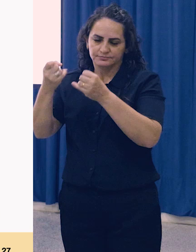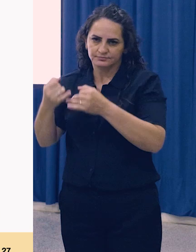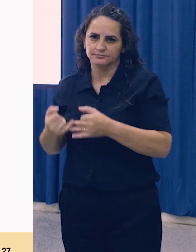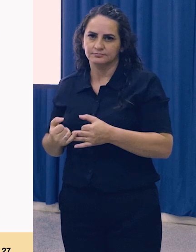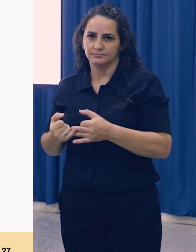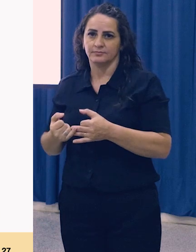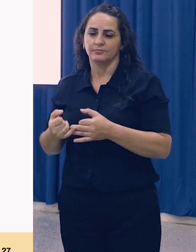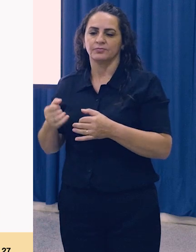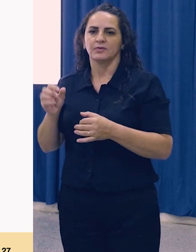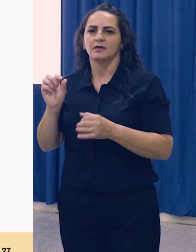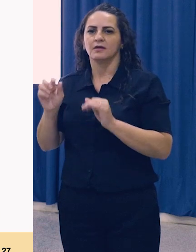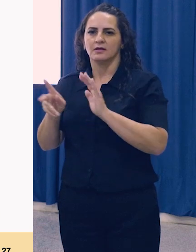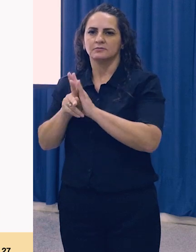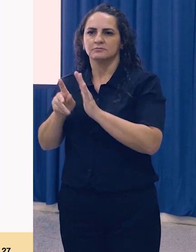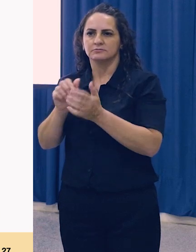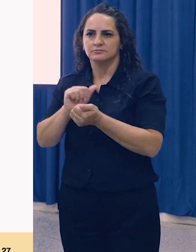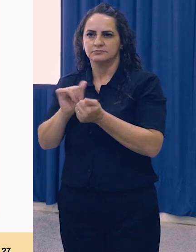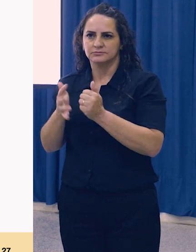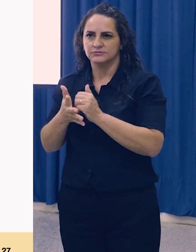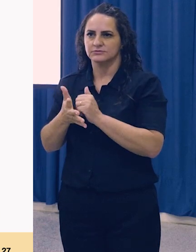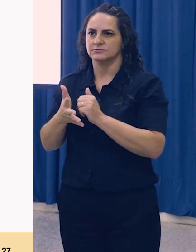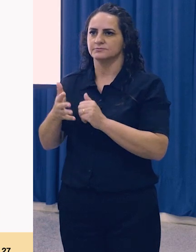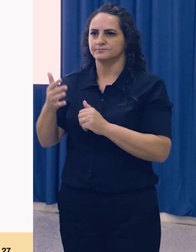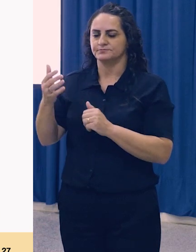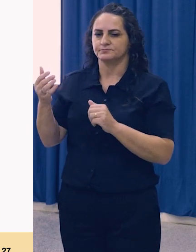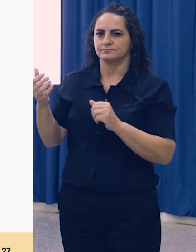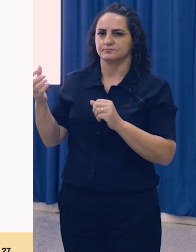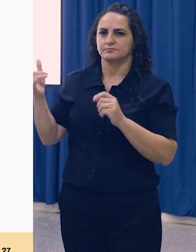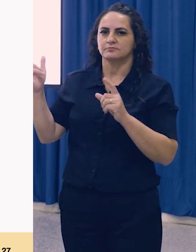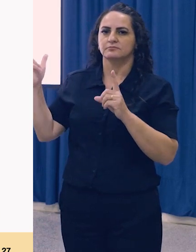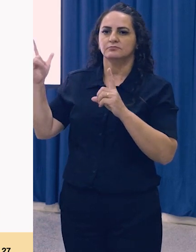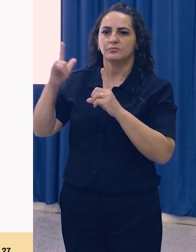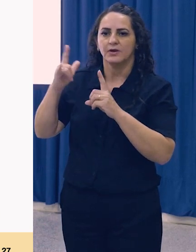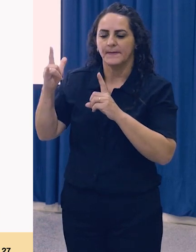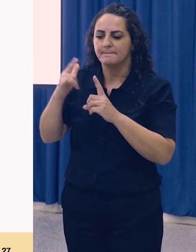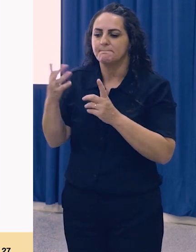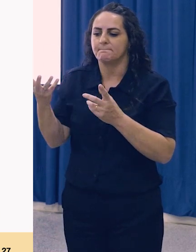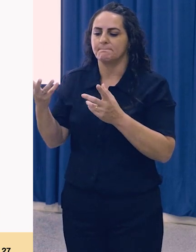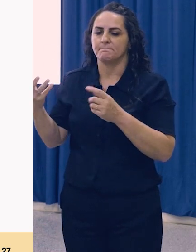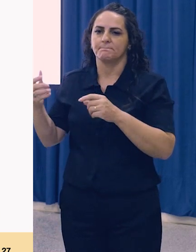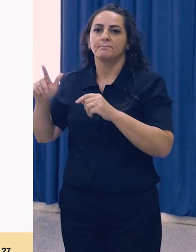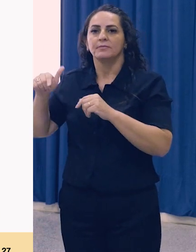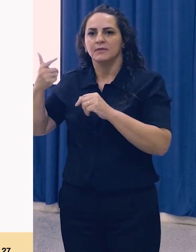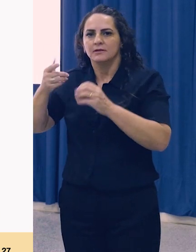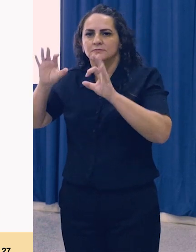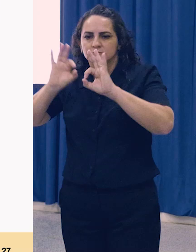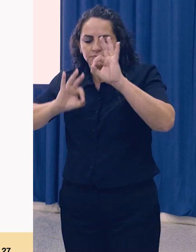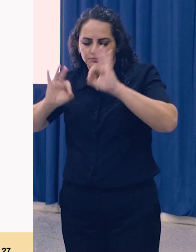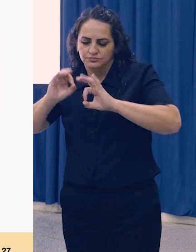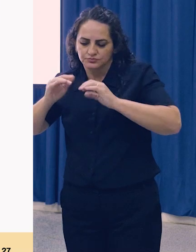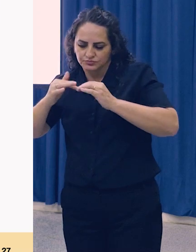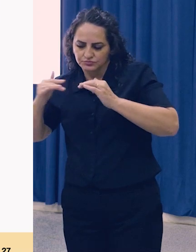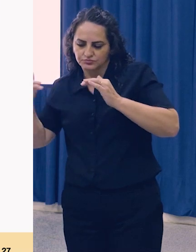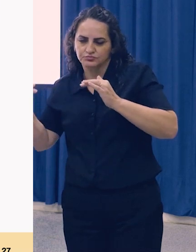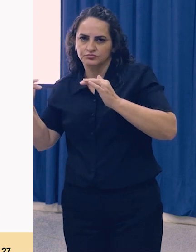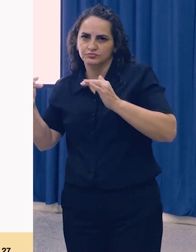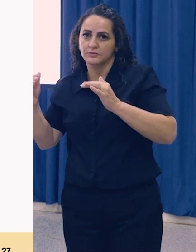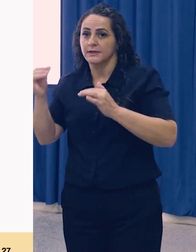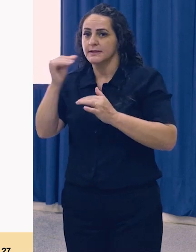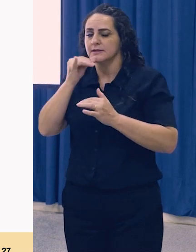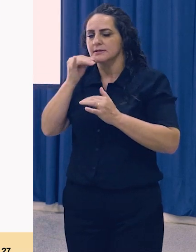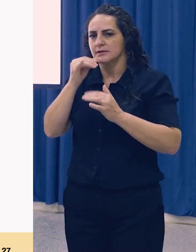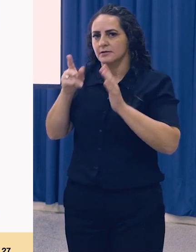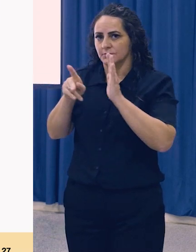artes feitas por fãs que a gente foi intercalando. E desse jeito a gente fez a linha editorial do filme. Nesse exemplo